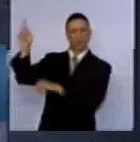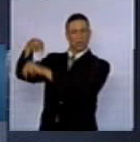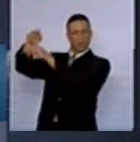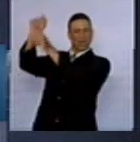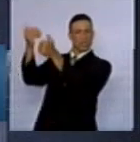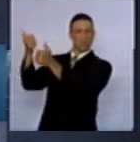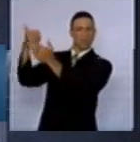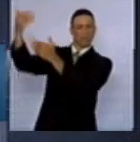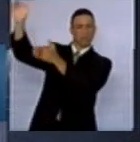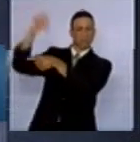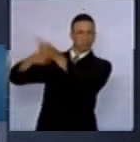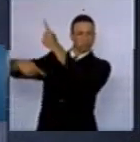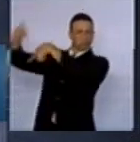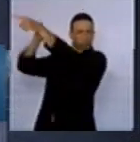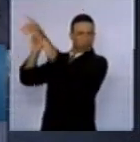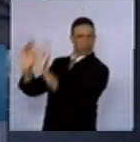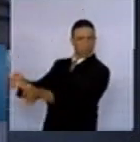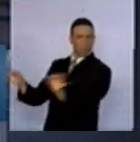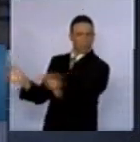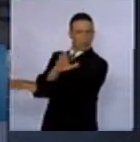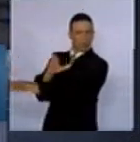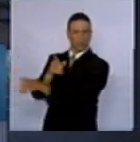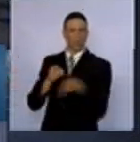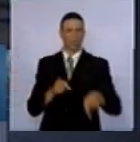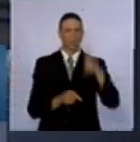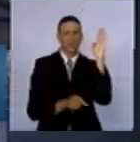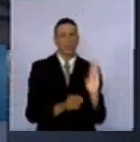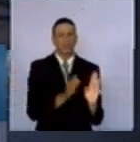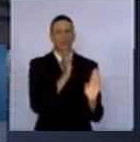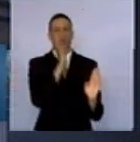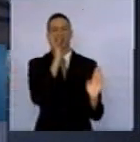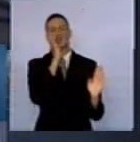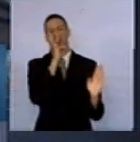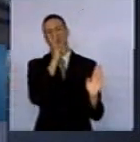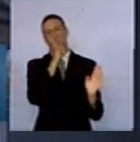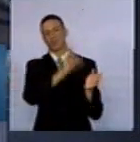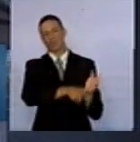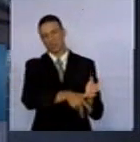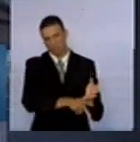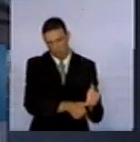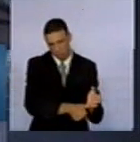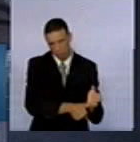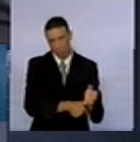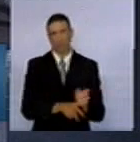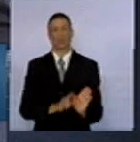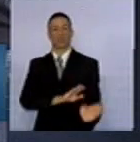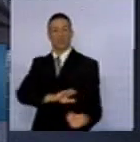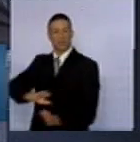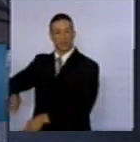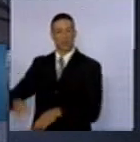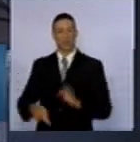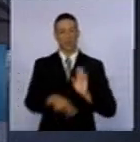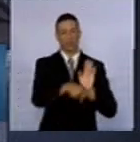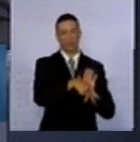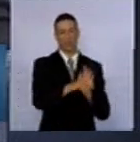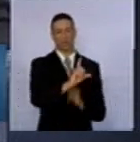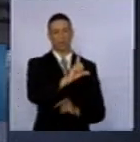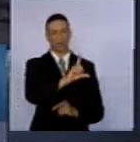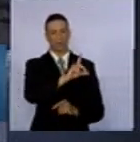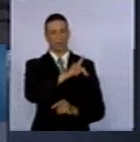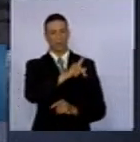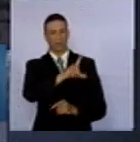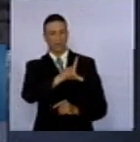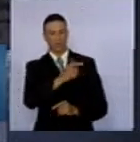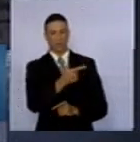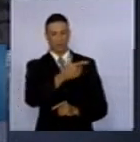atrasado o Brasil estava naquele momento para a lei da convergência a proposta do pl 29 ela nasceu com viés de